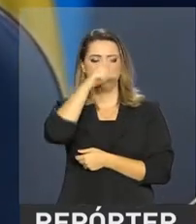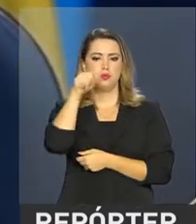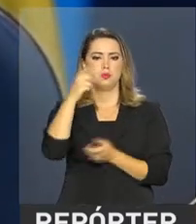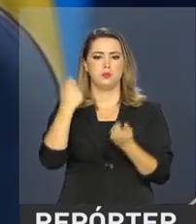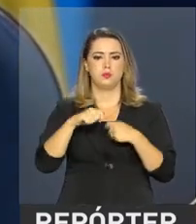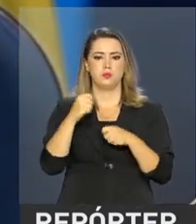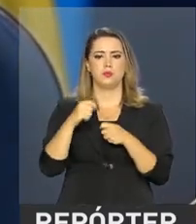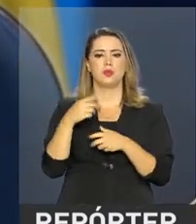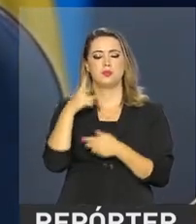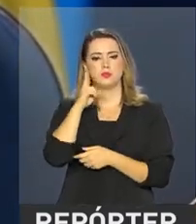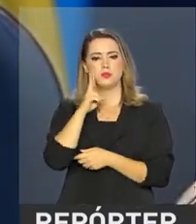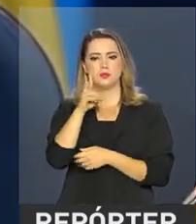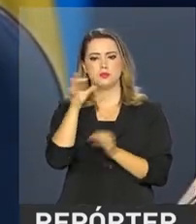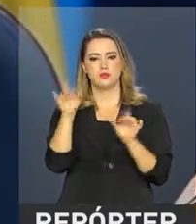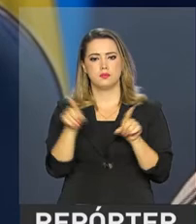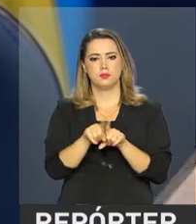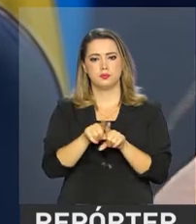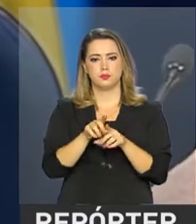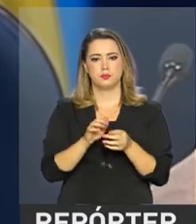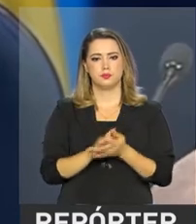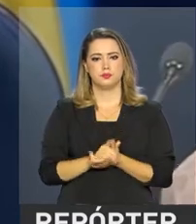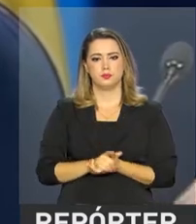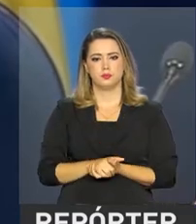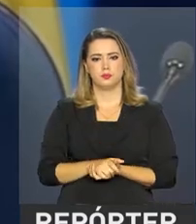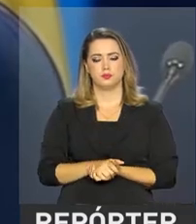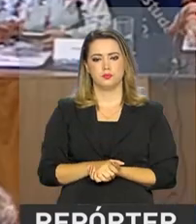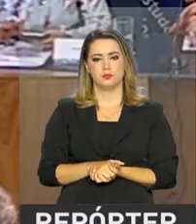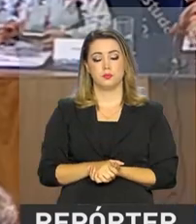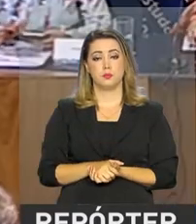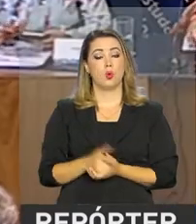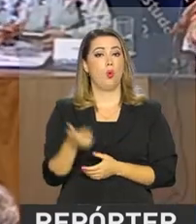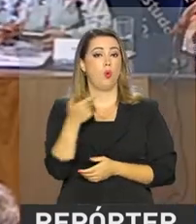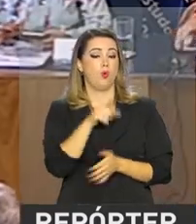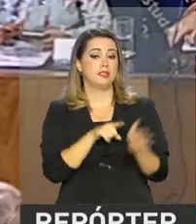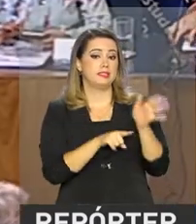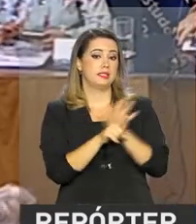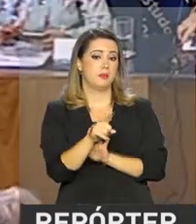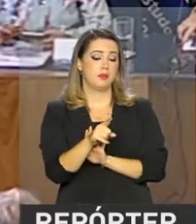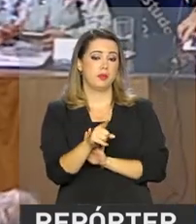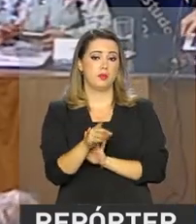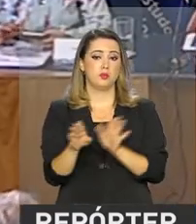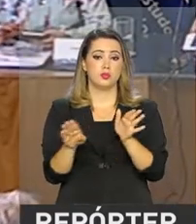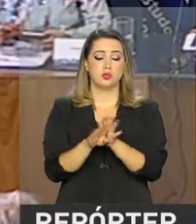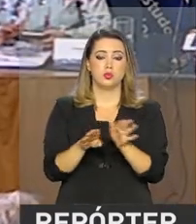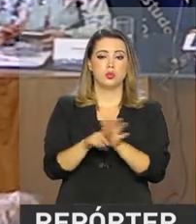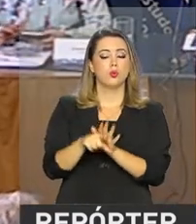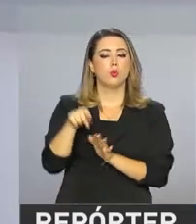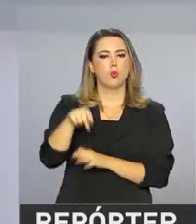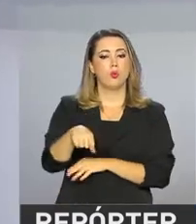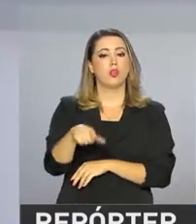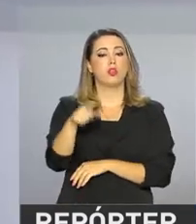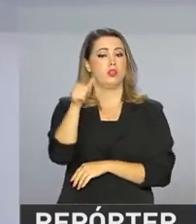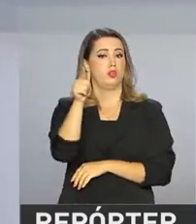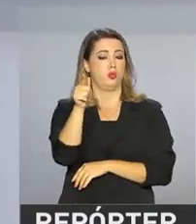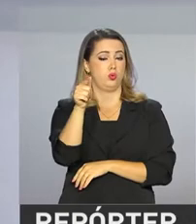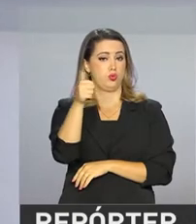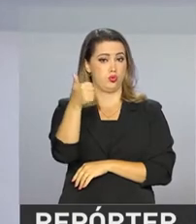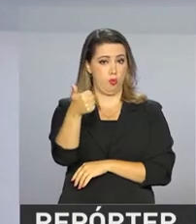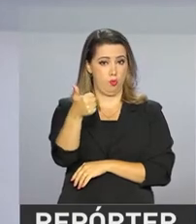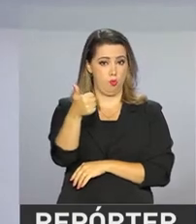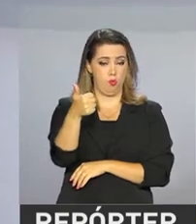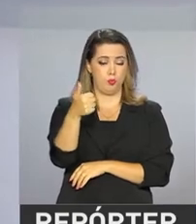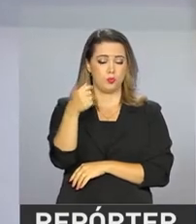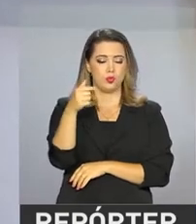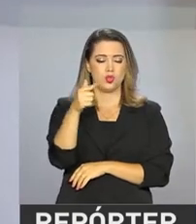ser considerado. A gente tem mais uma pergunta que chegou aqui, da Carolina Moreno, do G1.